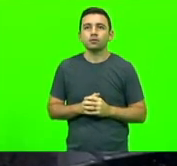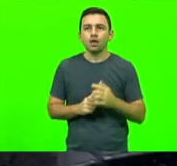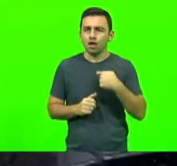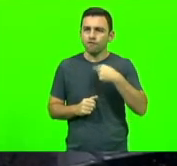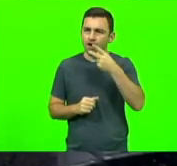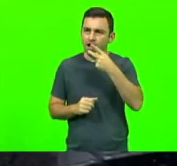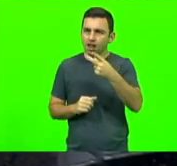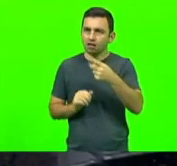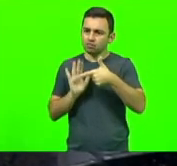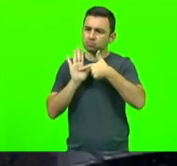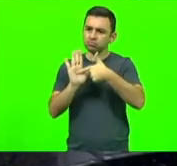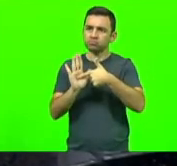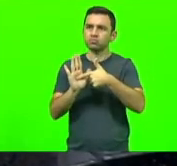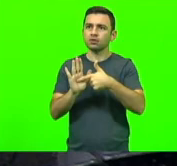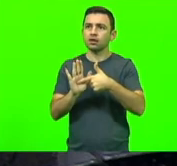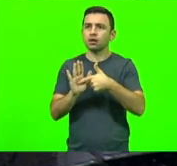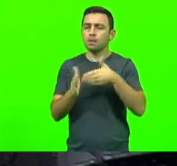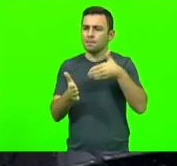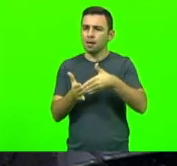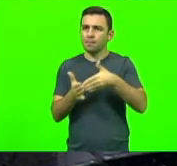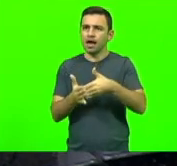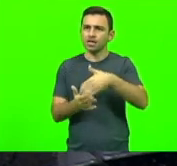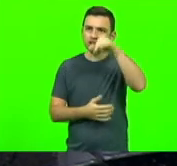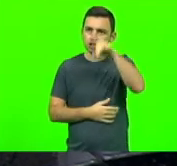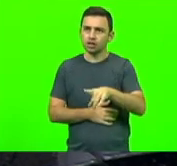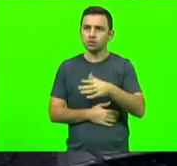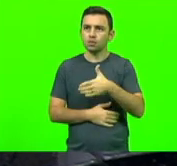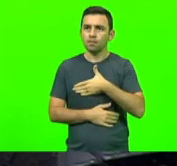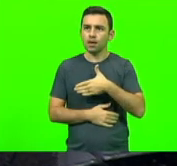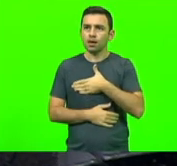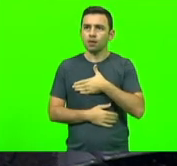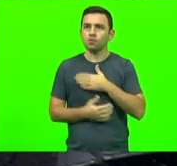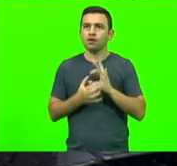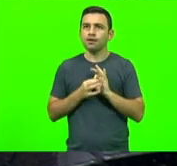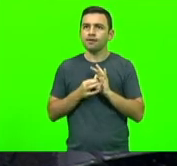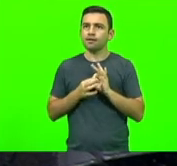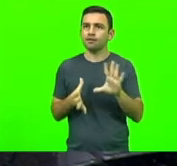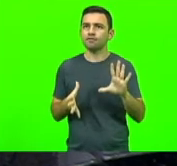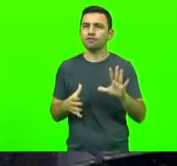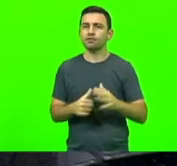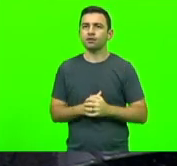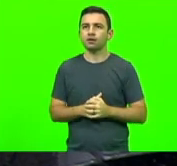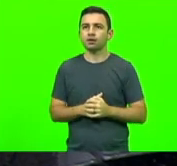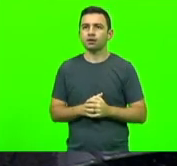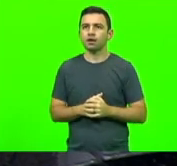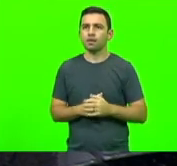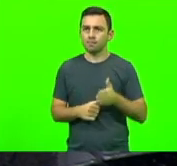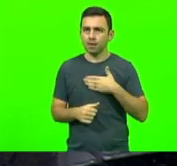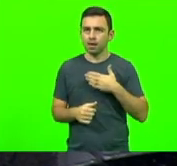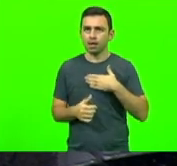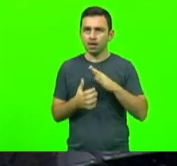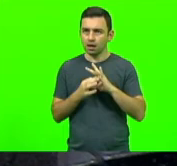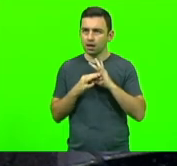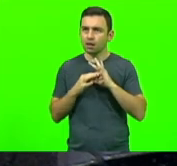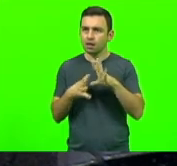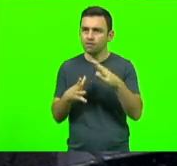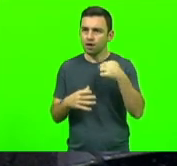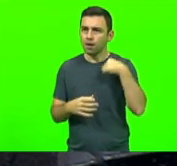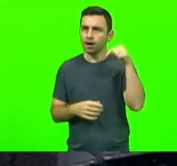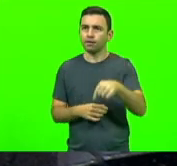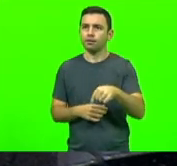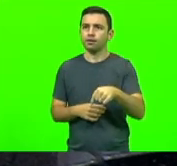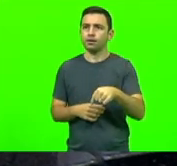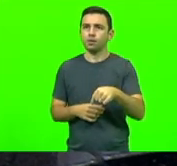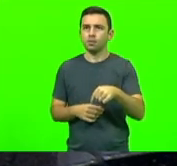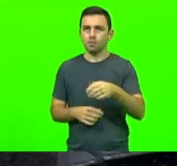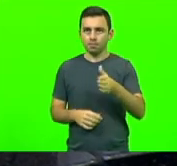a minha entrada, porque queriam cercear um direito sagrado à nossa liberdade. E é pela liberdade que nós estamos aqui. Tem um projeto de